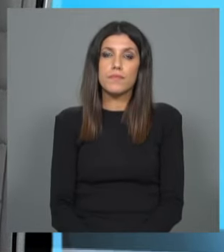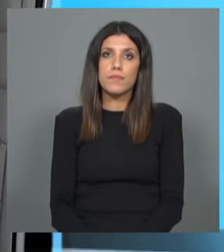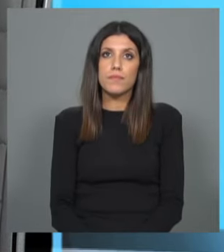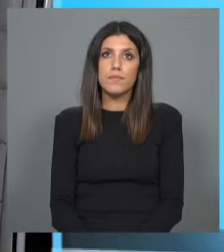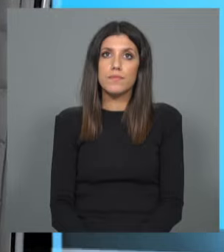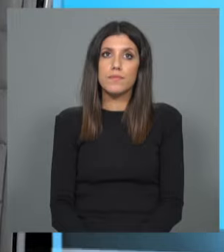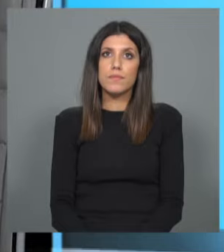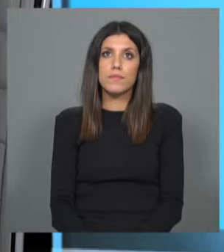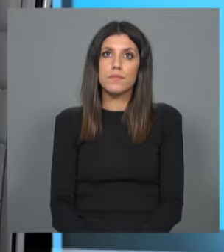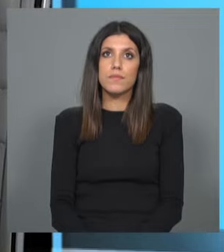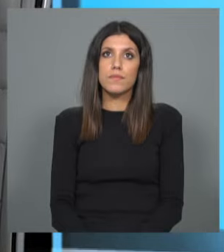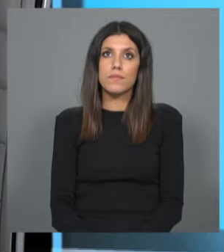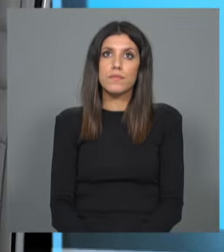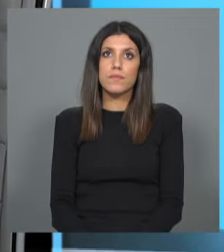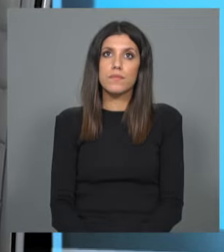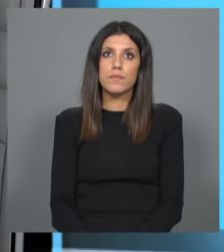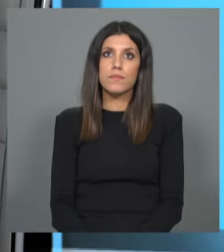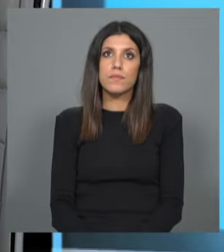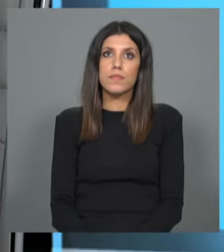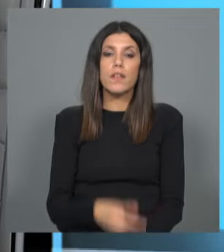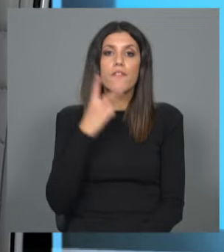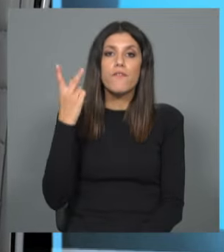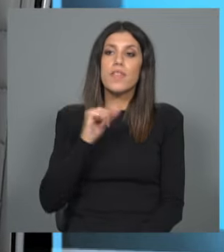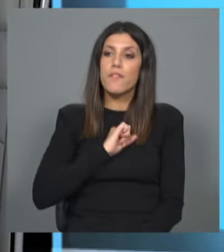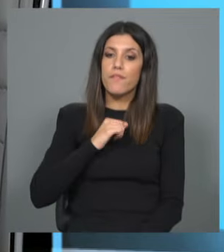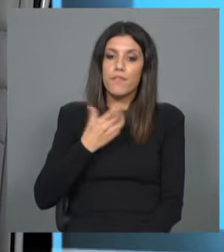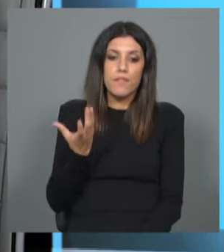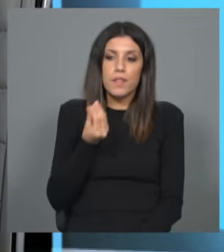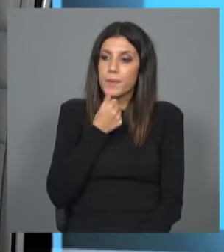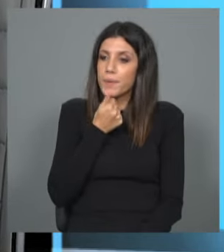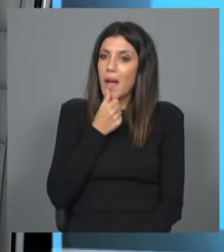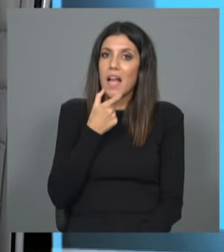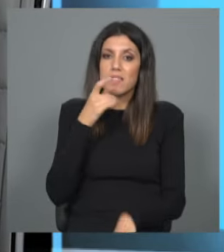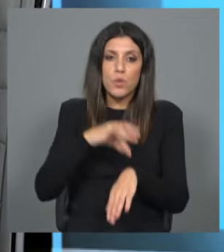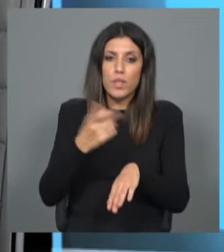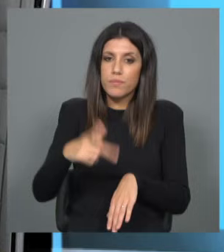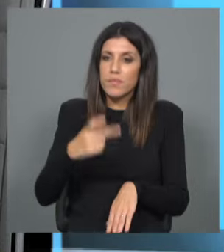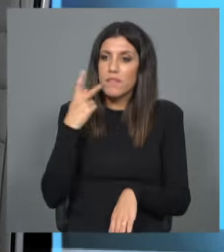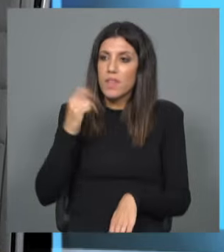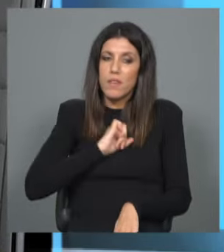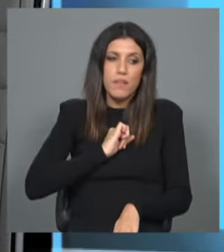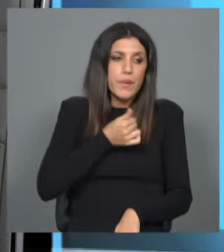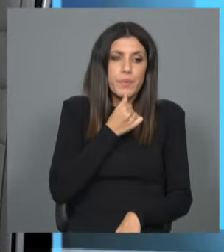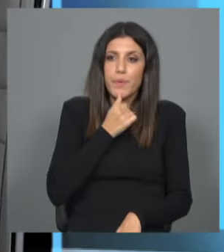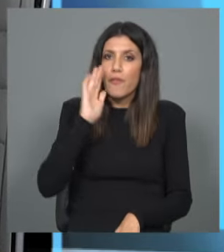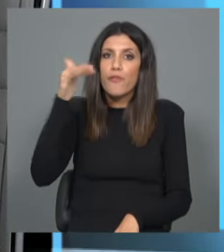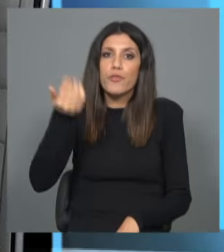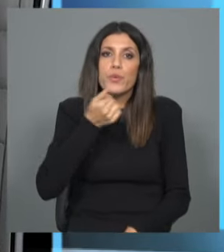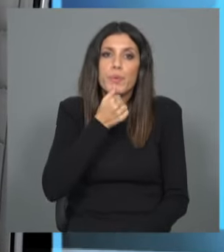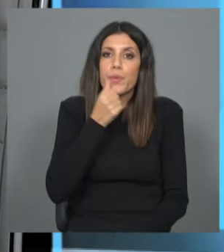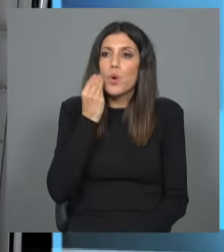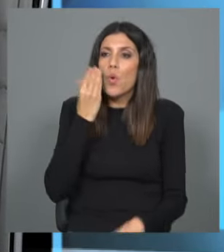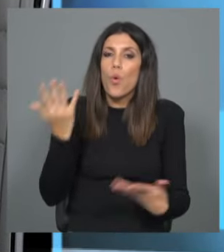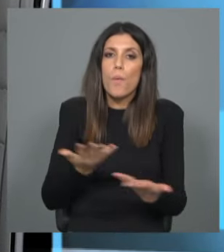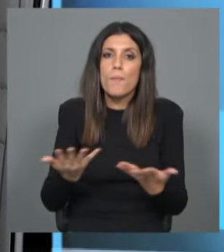a perspectiva do sentido. Que sentido tem a minha vida agora, com esta dependência? Que sentido tem a minha vida agora e para o futuro? Como vai ser? E